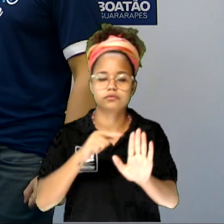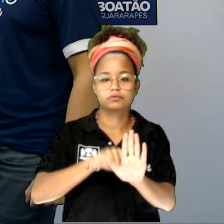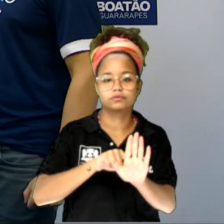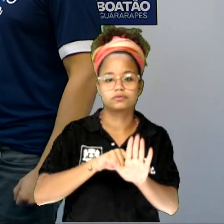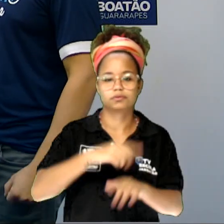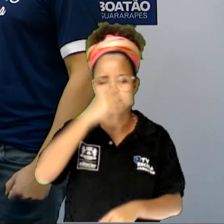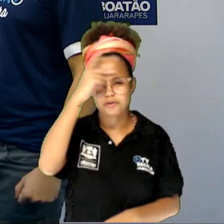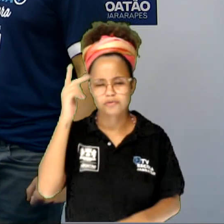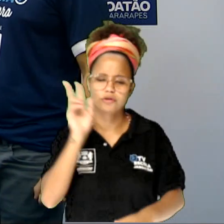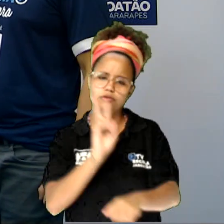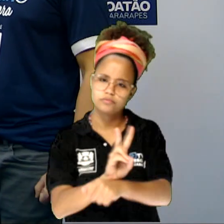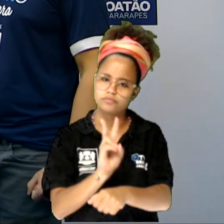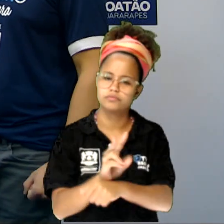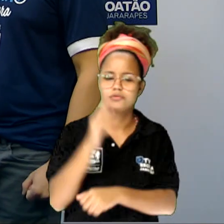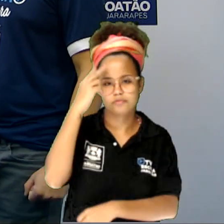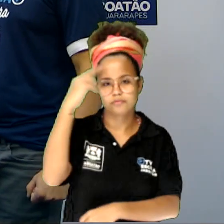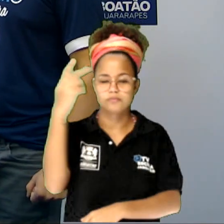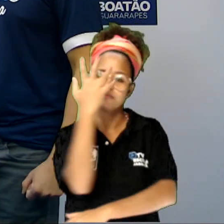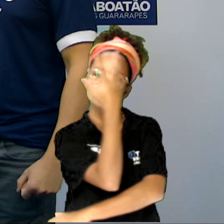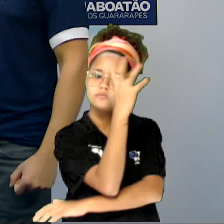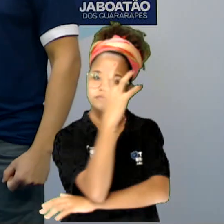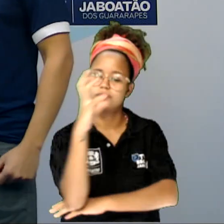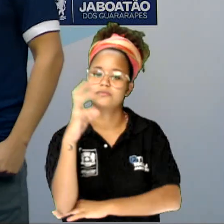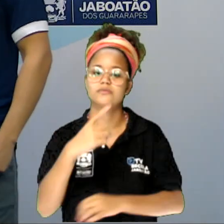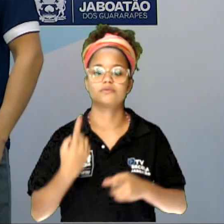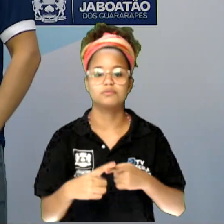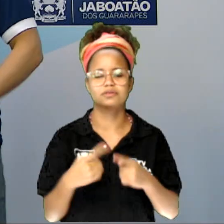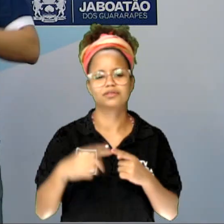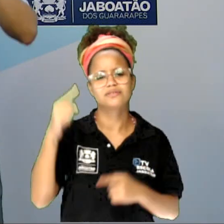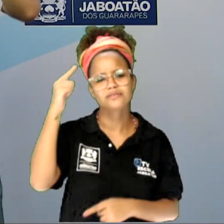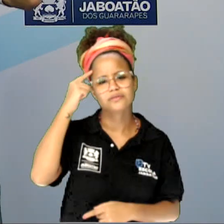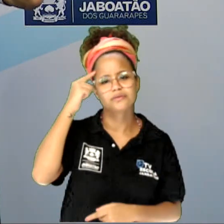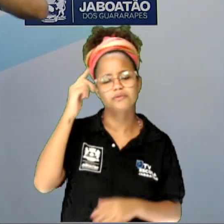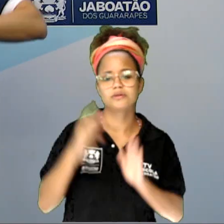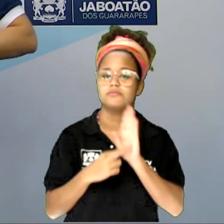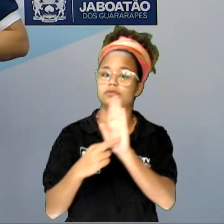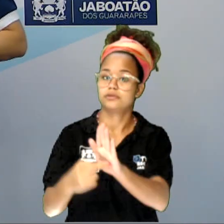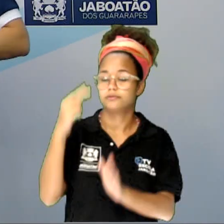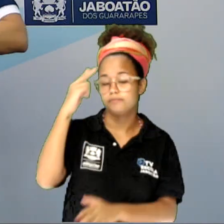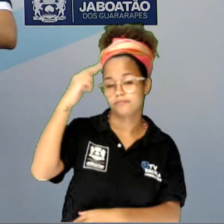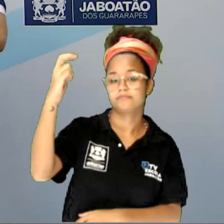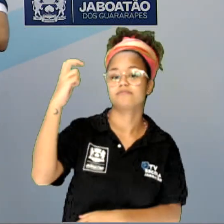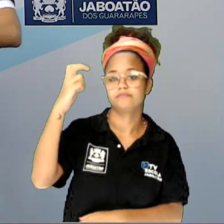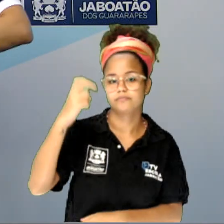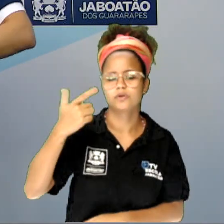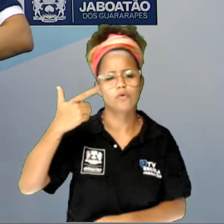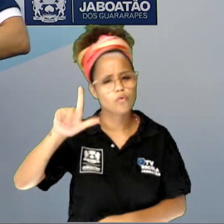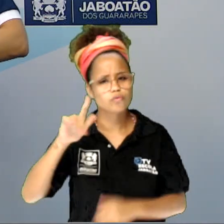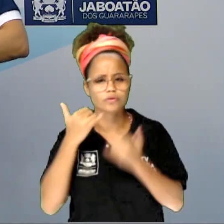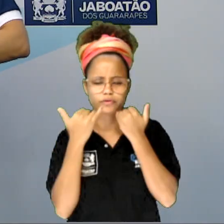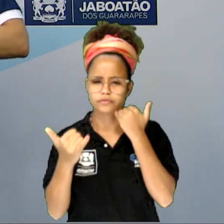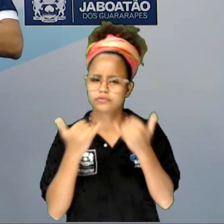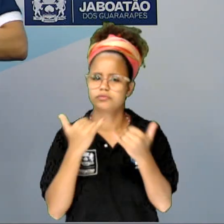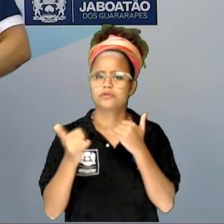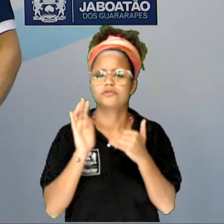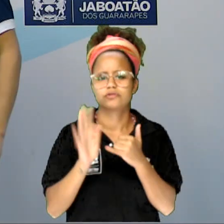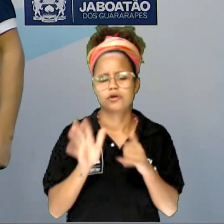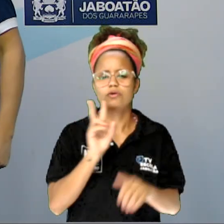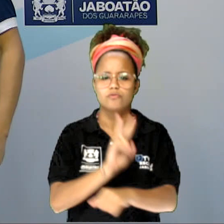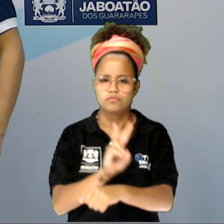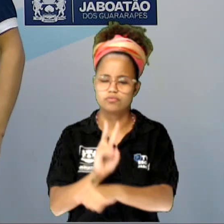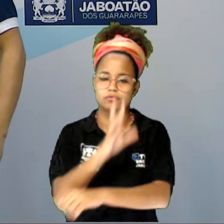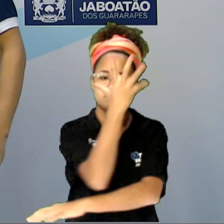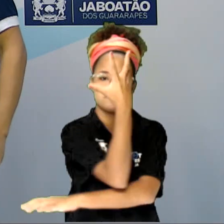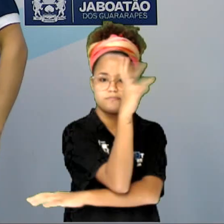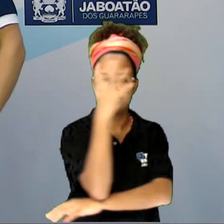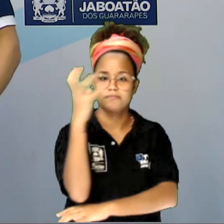que cuida com inteligência da Mata Atlântica, pois o cérebro representaria a inteligência. E as demais informações já falam sobre o cuidado com a Mata